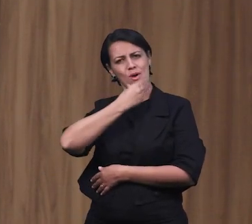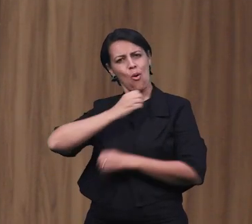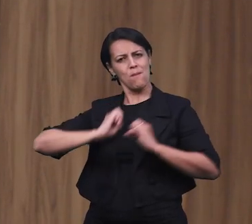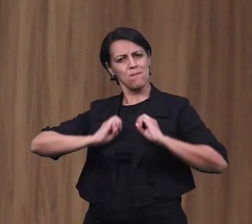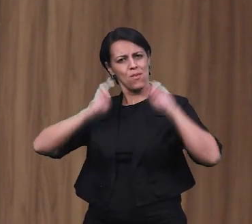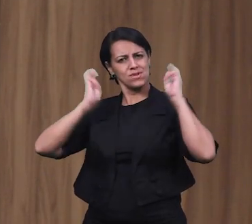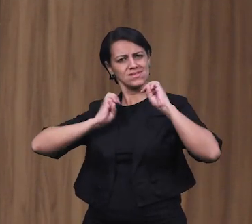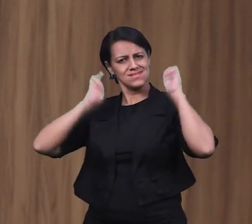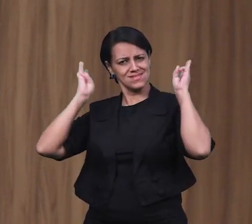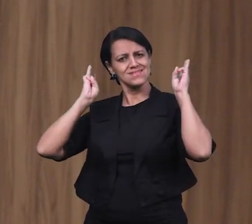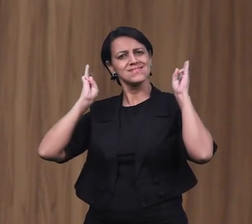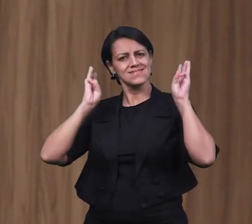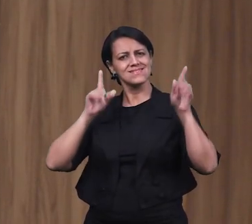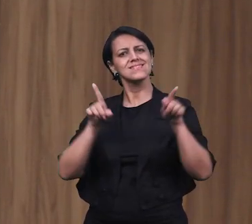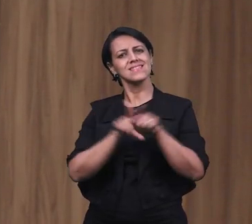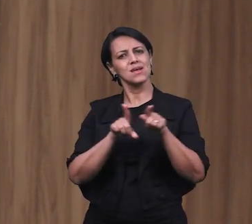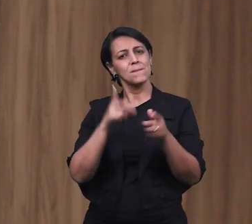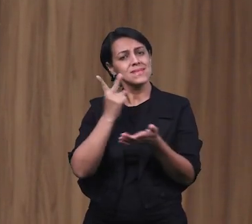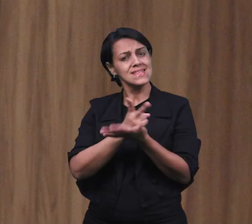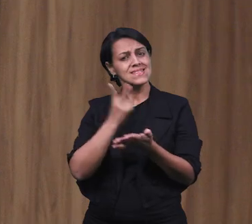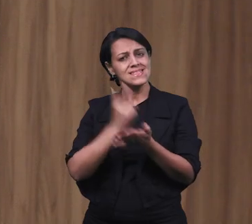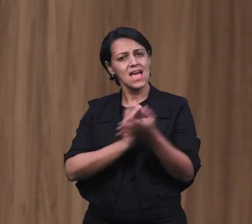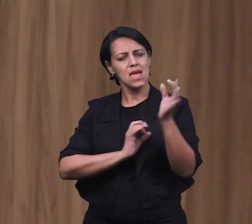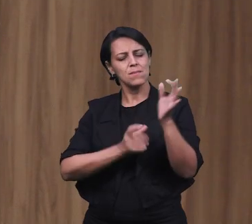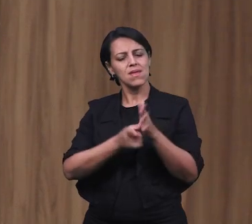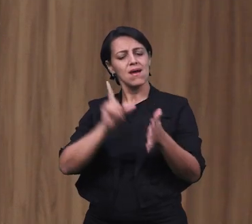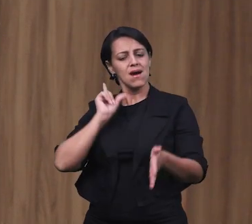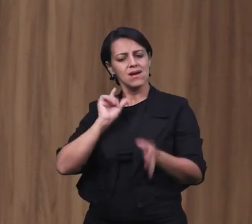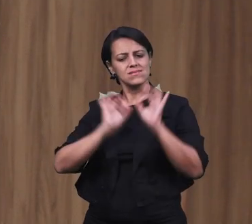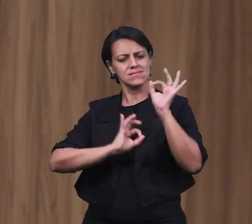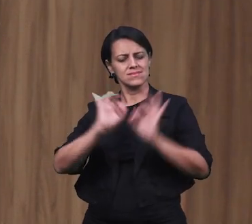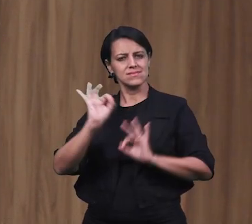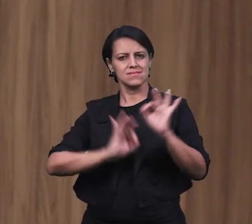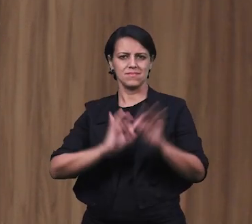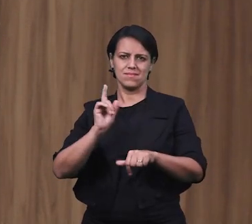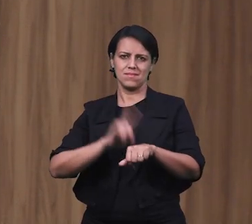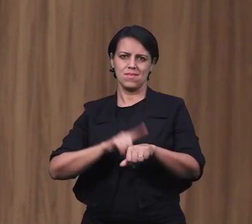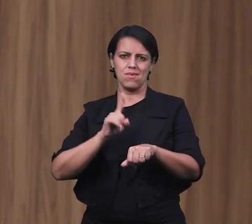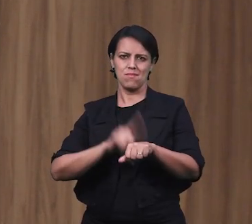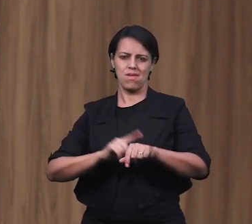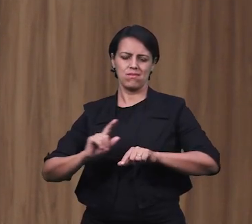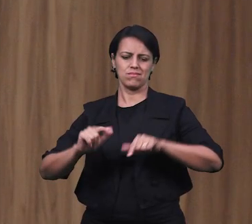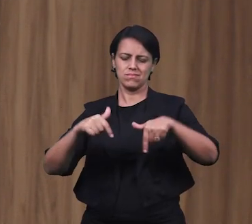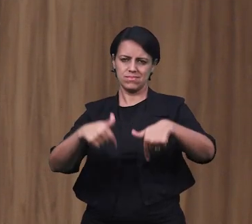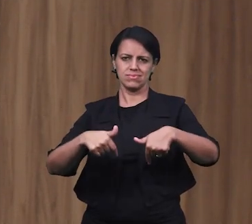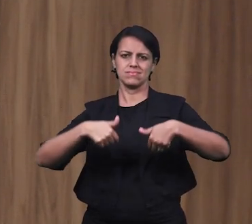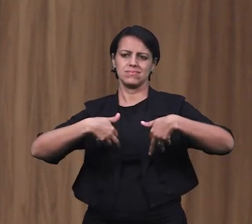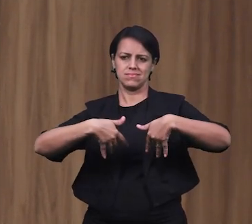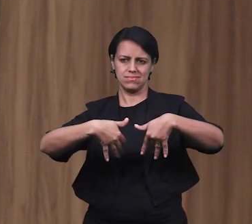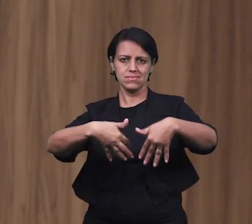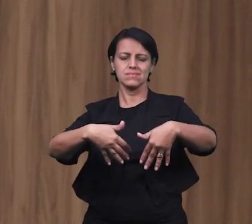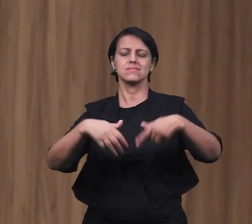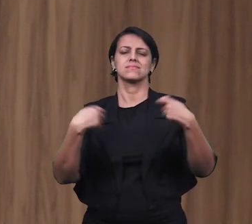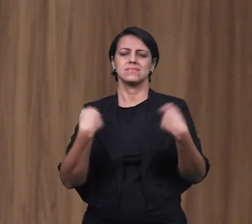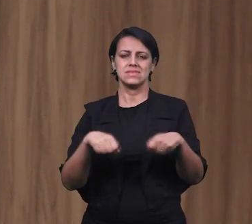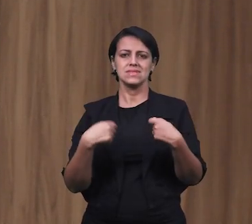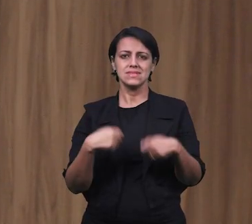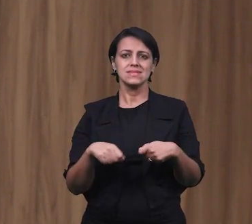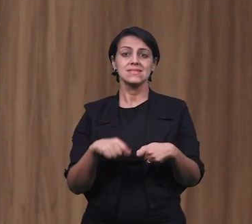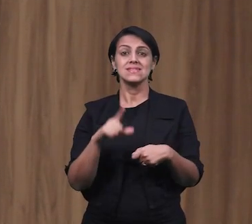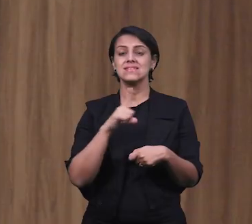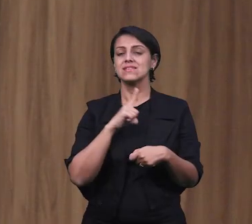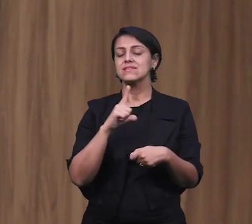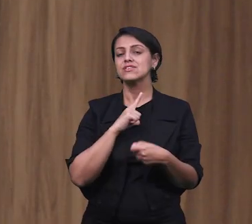dele, né? Uma preparação para esse ato. E na execução desse ato, então, de atravessar o Jordão, tinham coisas